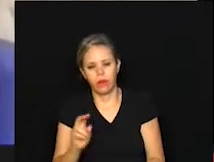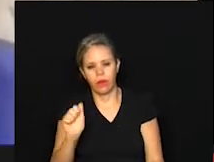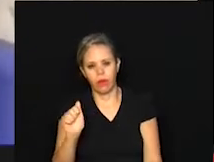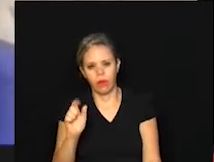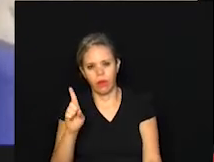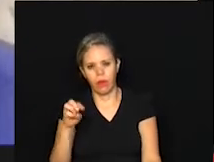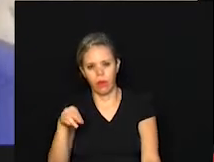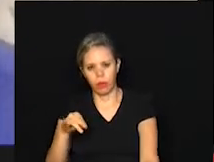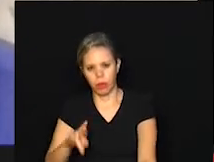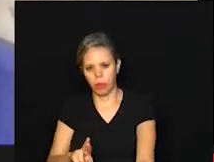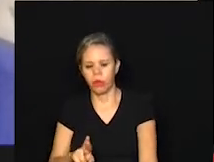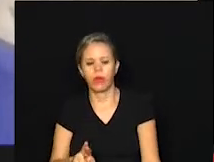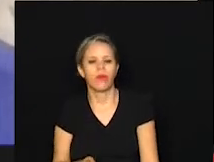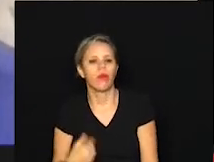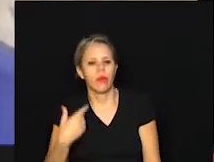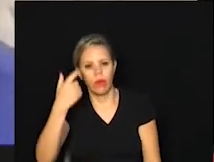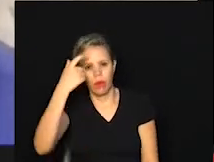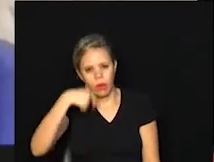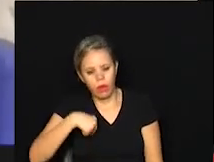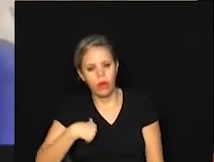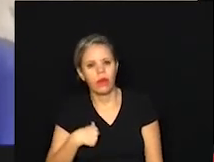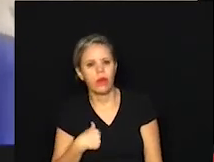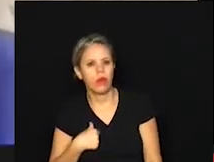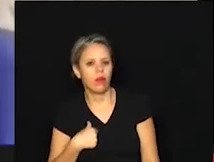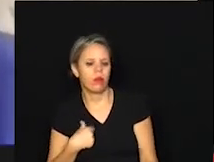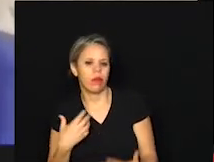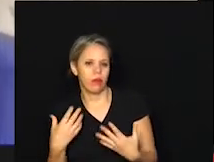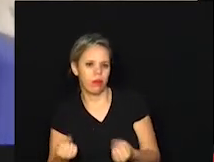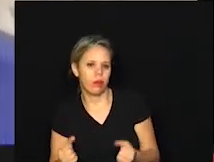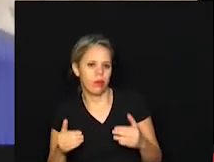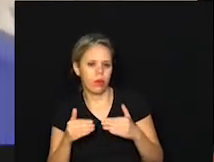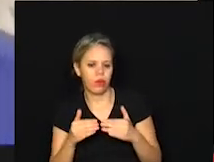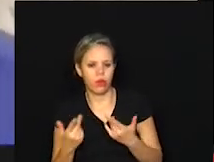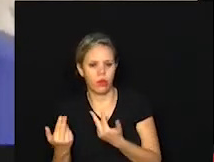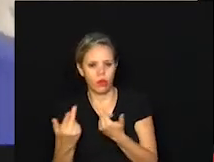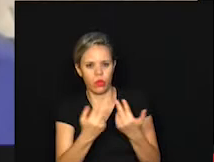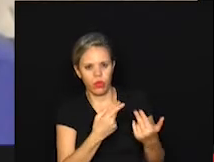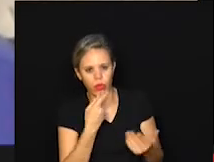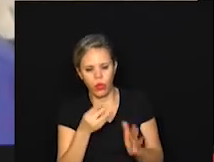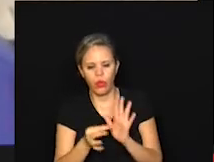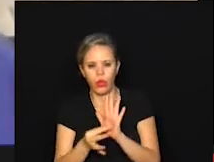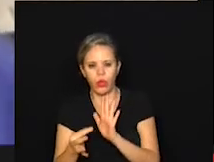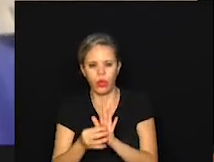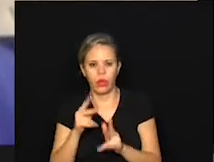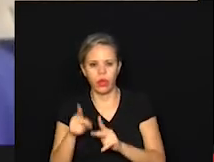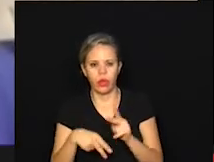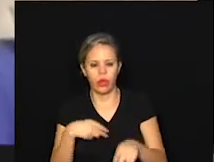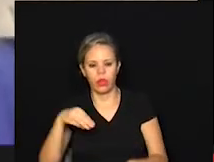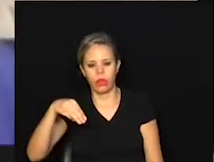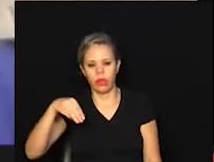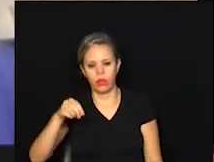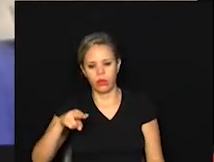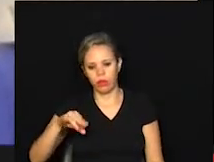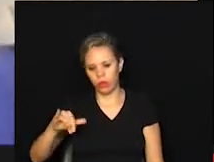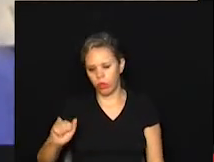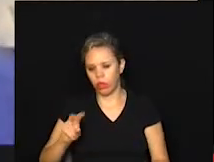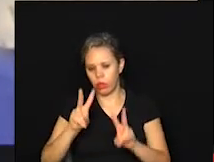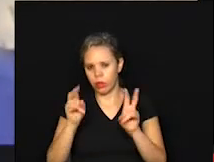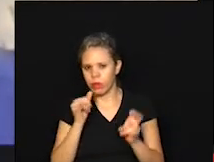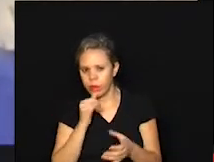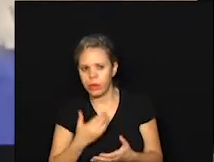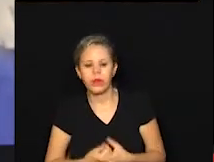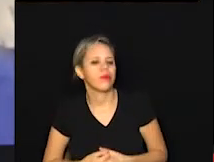e dizer que eu estou parcialmente contemplado com as colocações da Mônica em relação